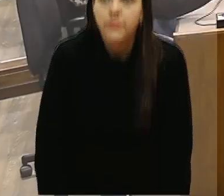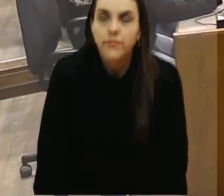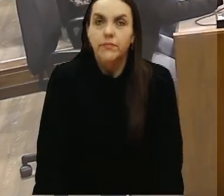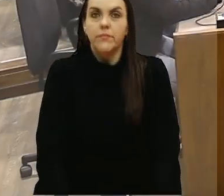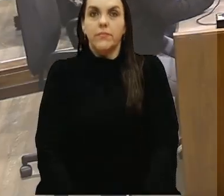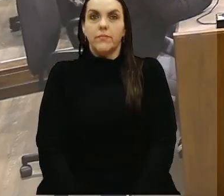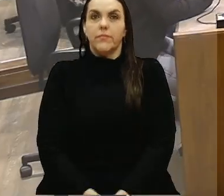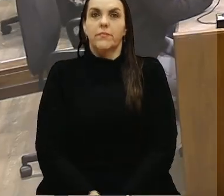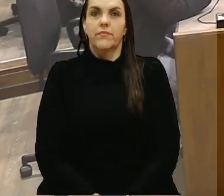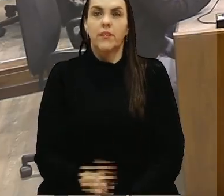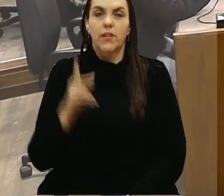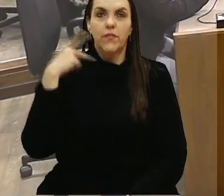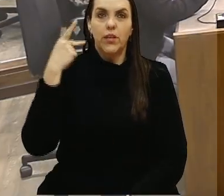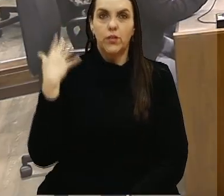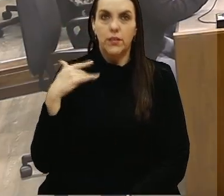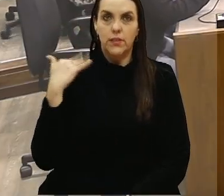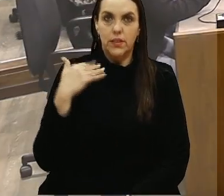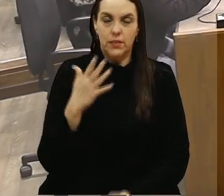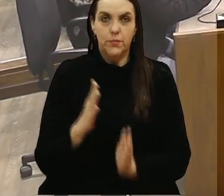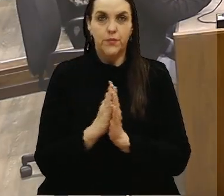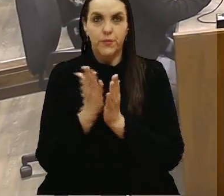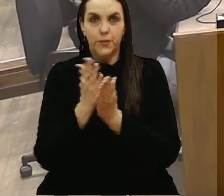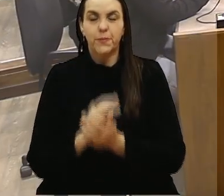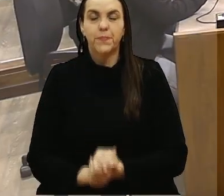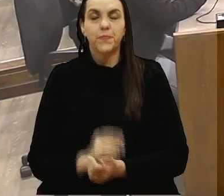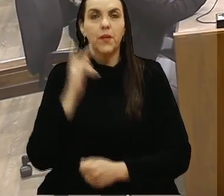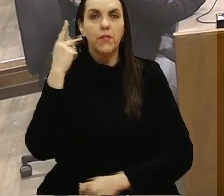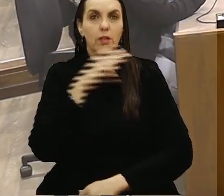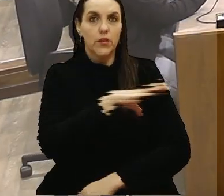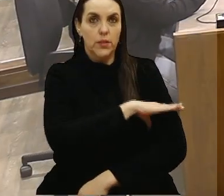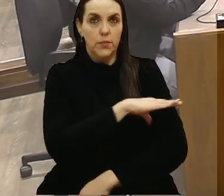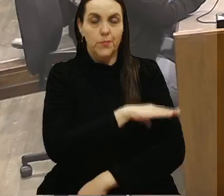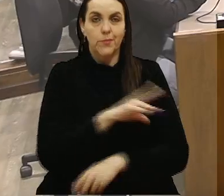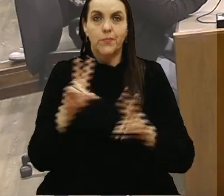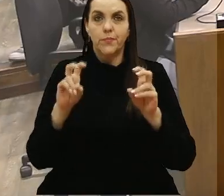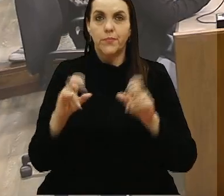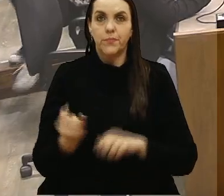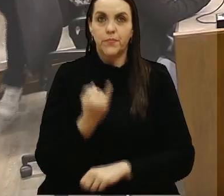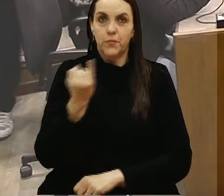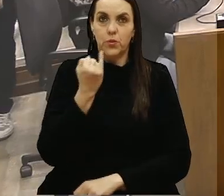por gentileza. Se Vereador puder, Ramon Teles, importante tema que o senhor trouxe.